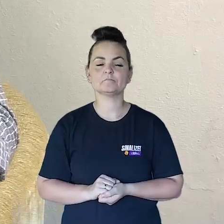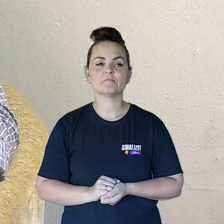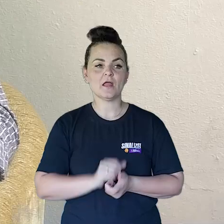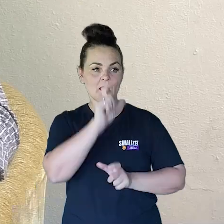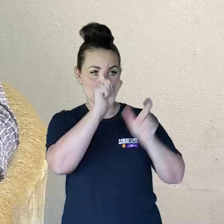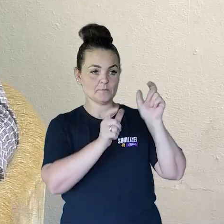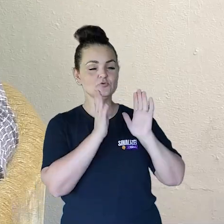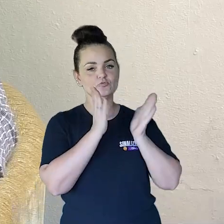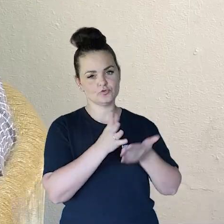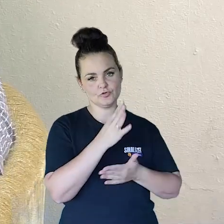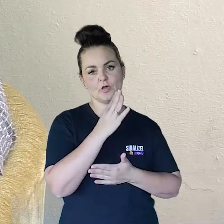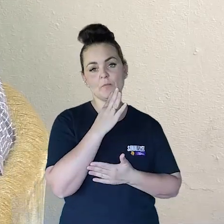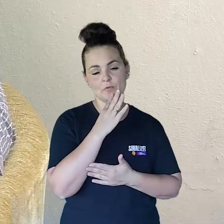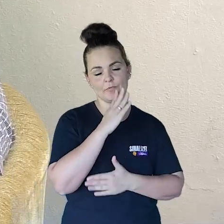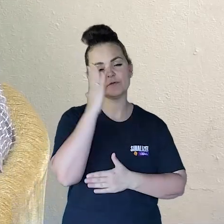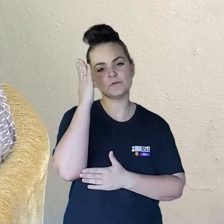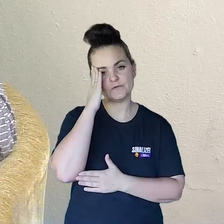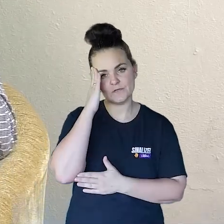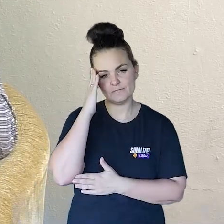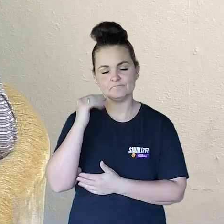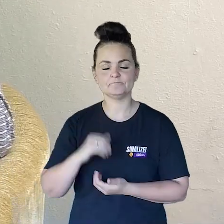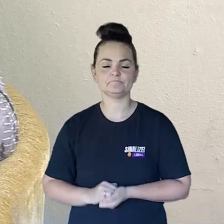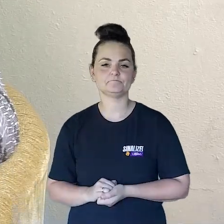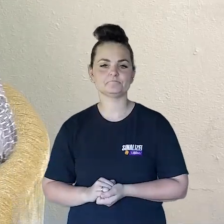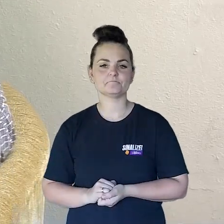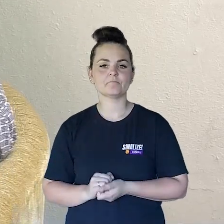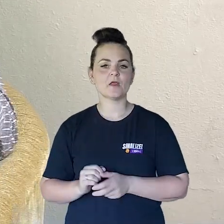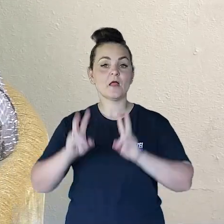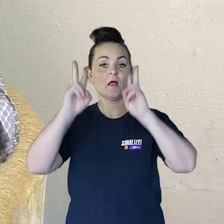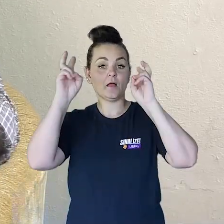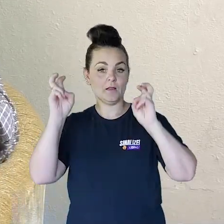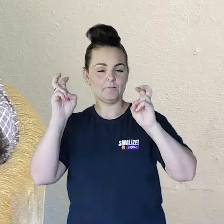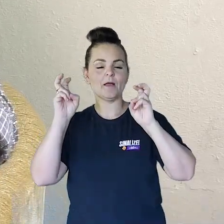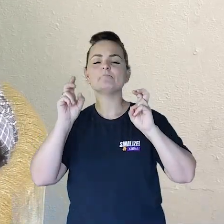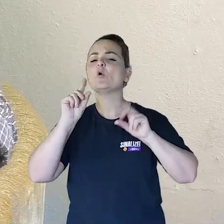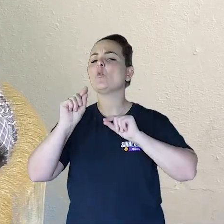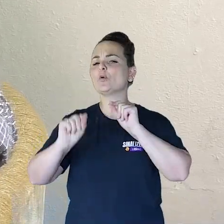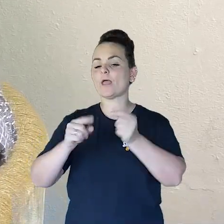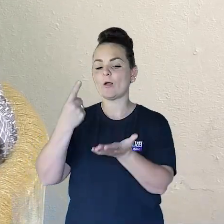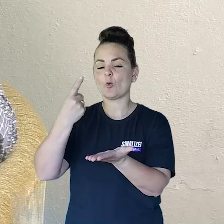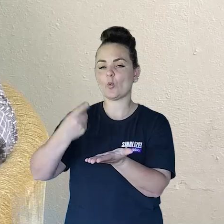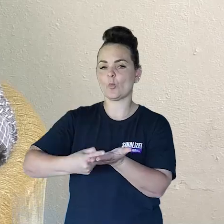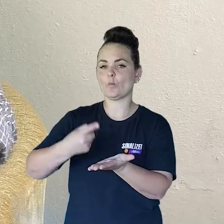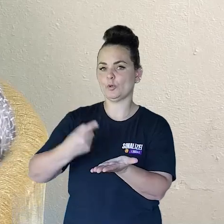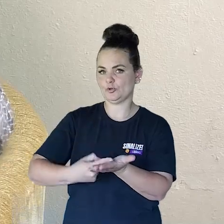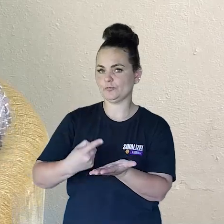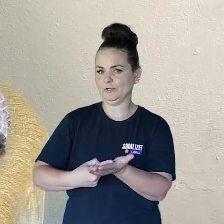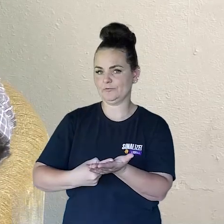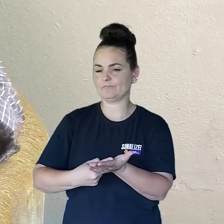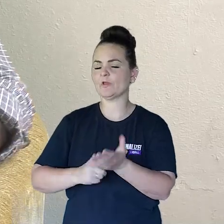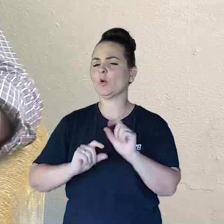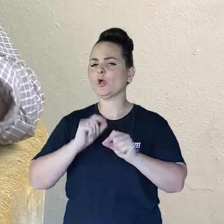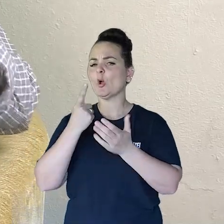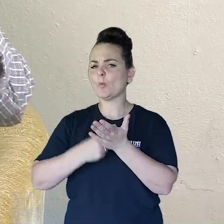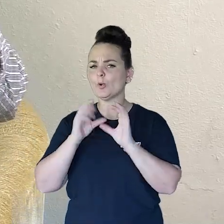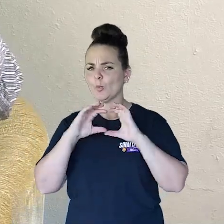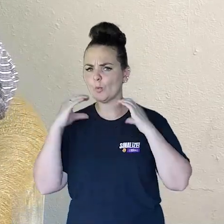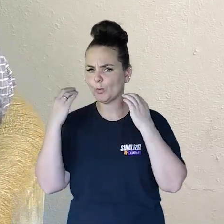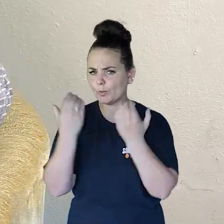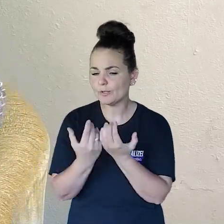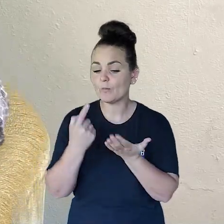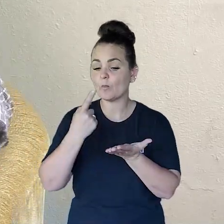aqueles que já me conhecem sabem, o meu lema sempre é comprometimento. Comprometimento com a comunidade,